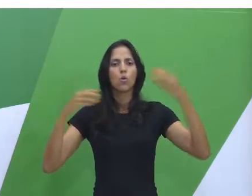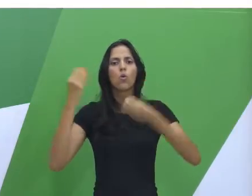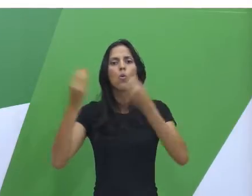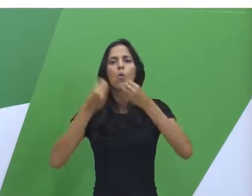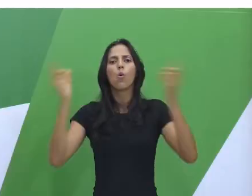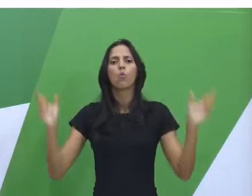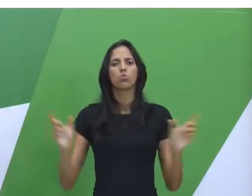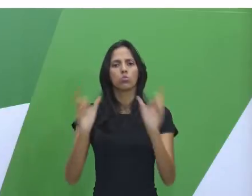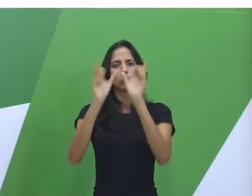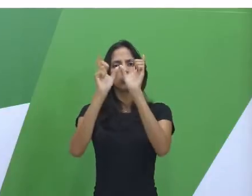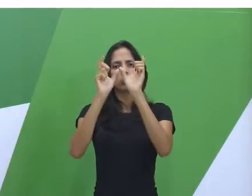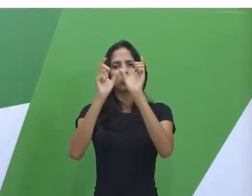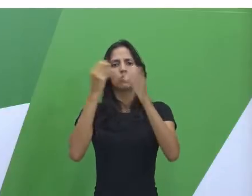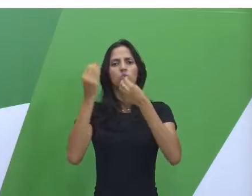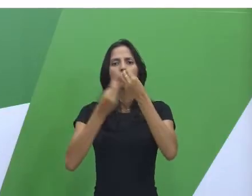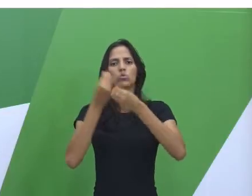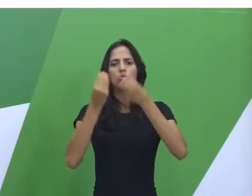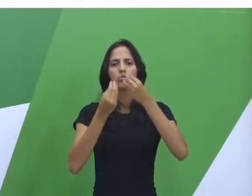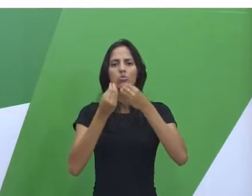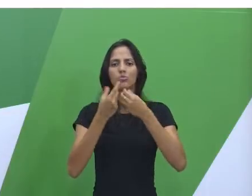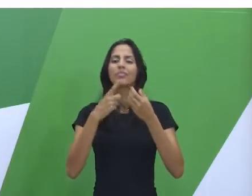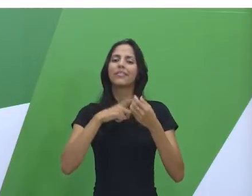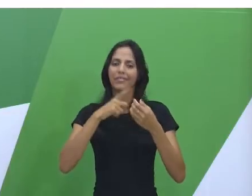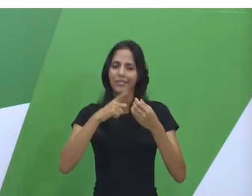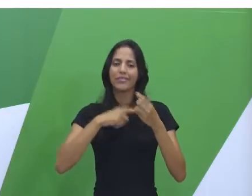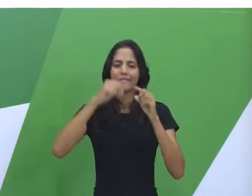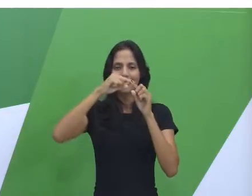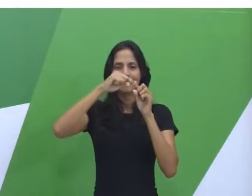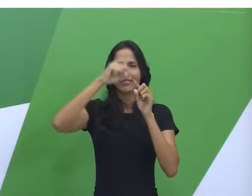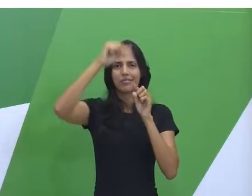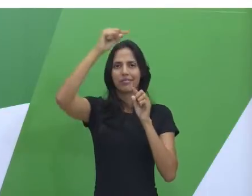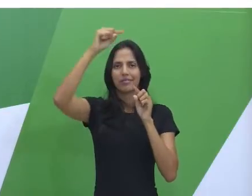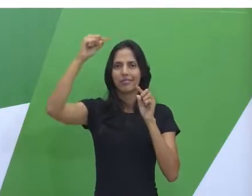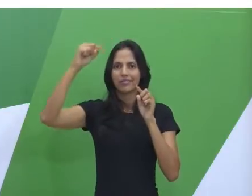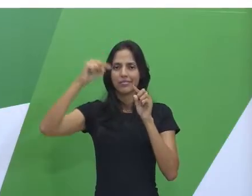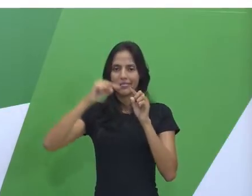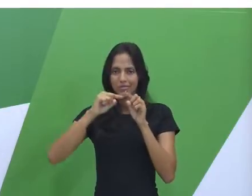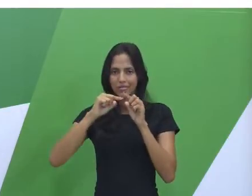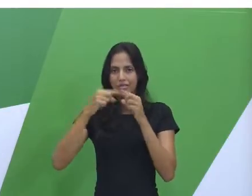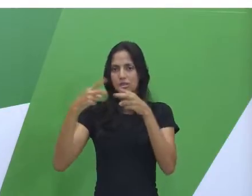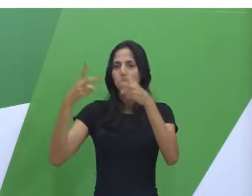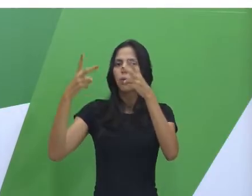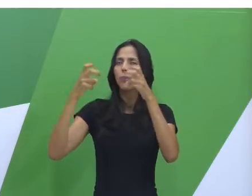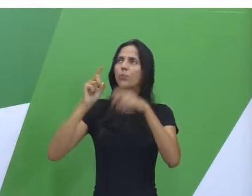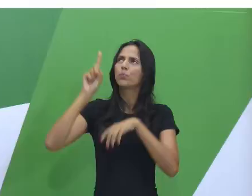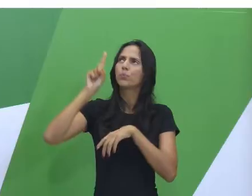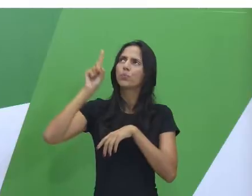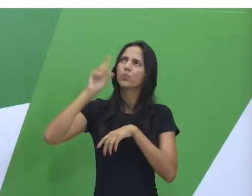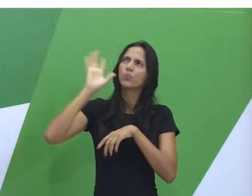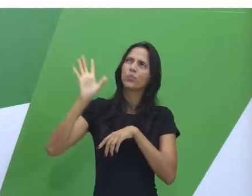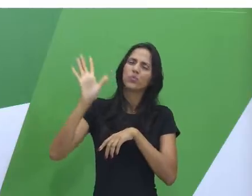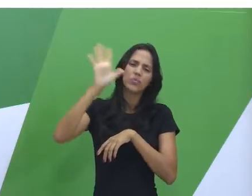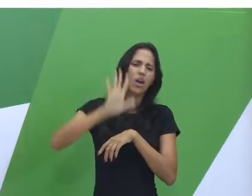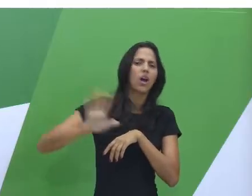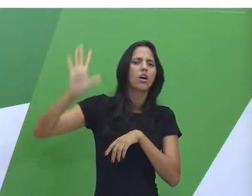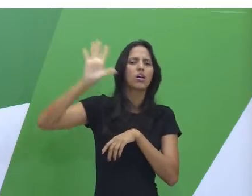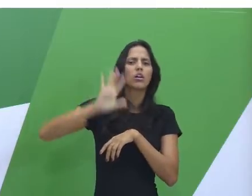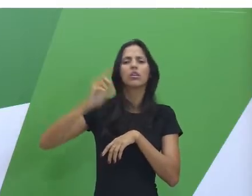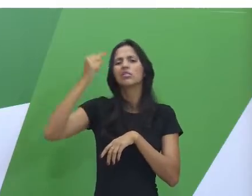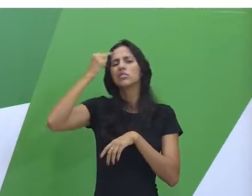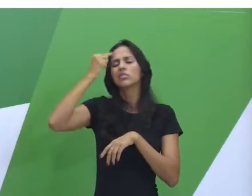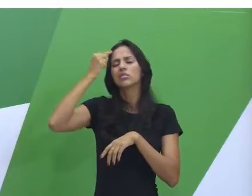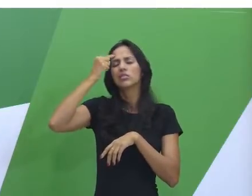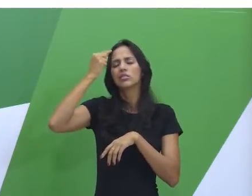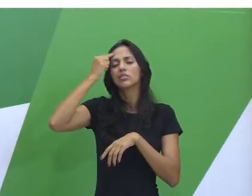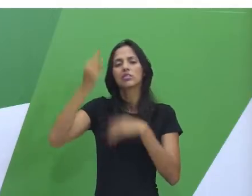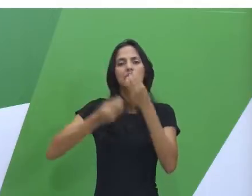O cosseno, então, automaticamente seria o outro cateto sobre a hipotenusa. Então, uma coisa que você precisa ter em mente